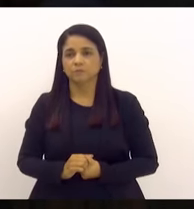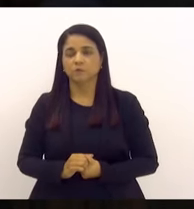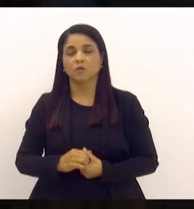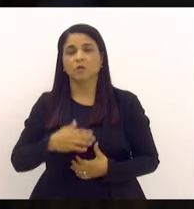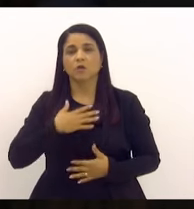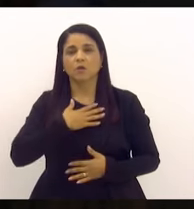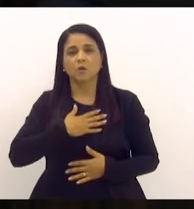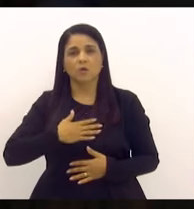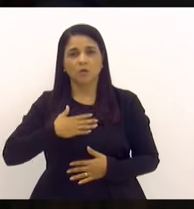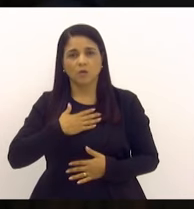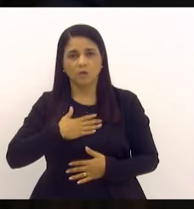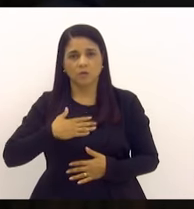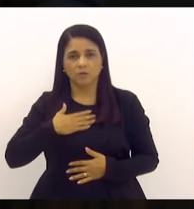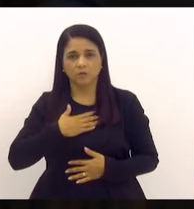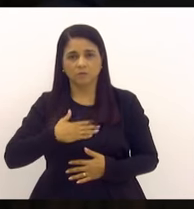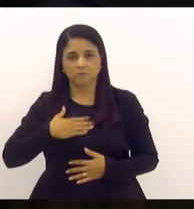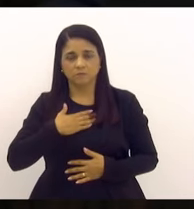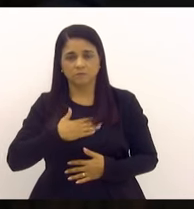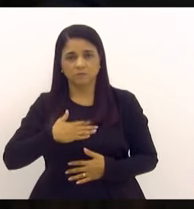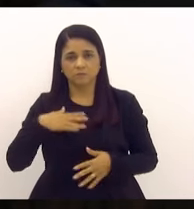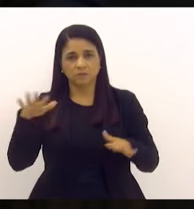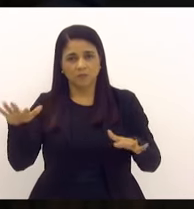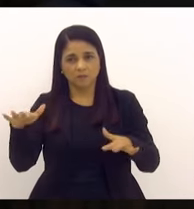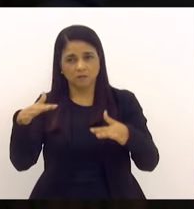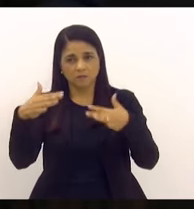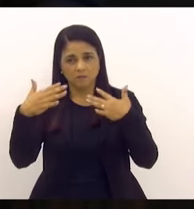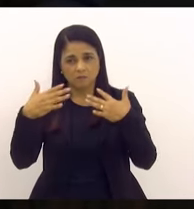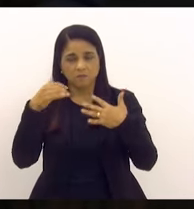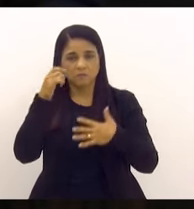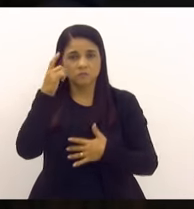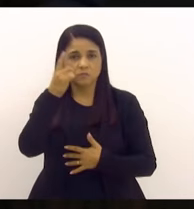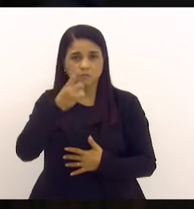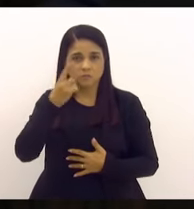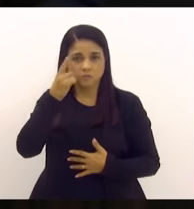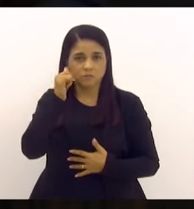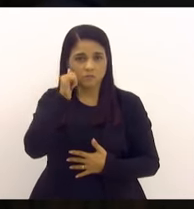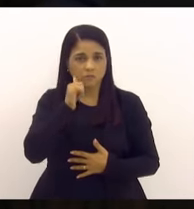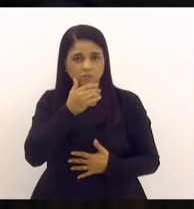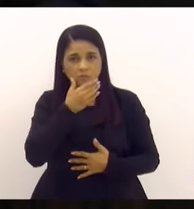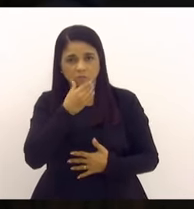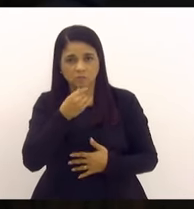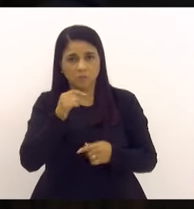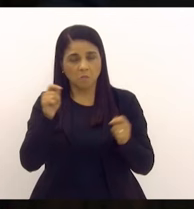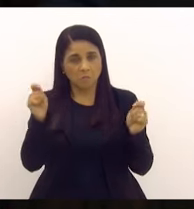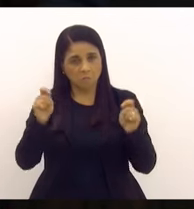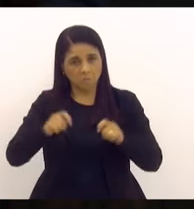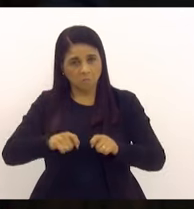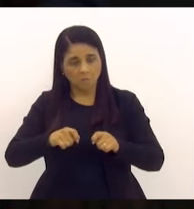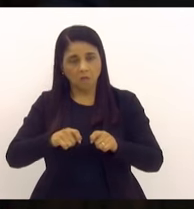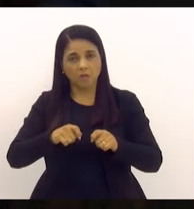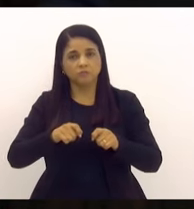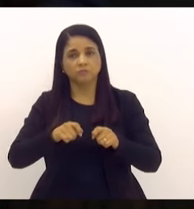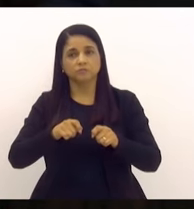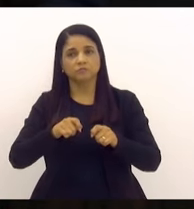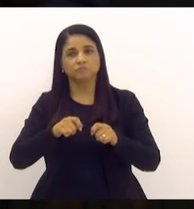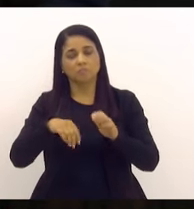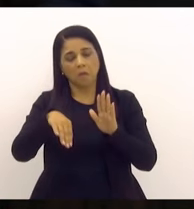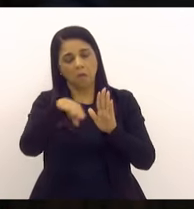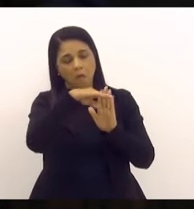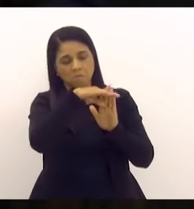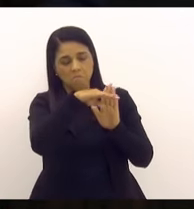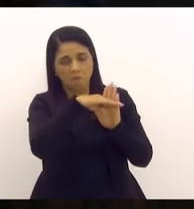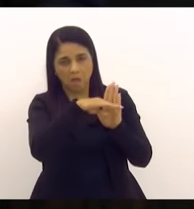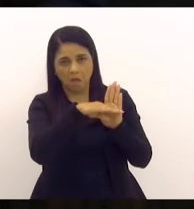Gostaria de dar atenção dos senhores e senhoras deputados, perguntar se a gente pode antecipar, tendo em vista que a nossa pauta